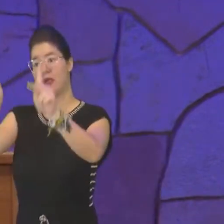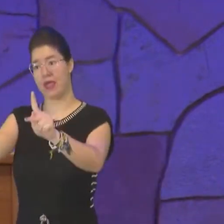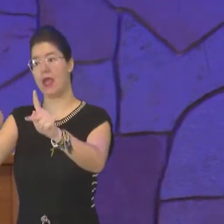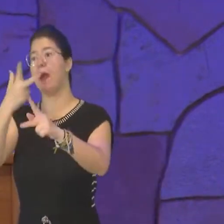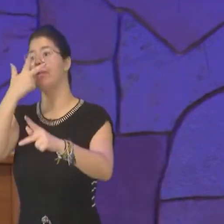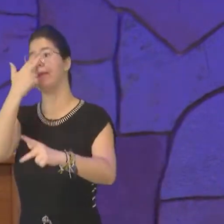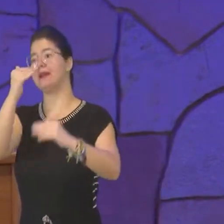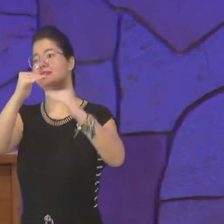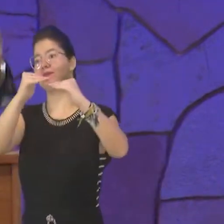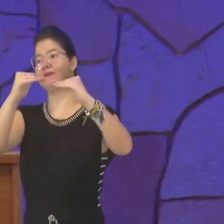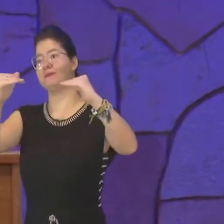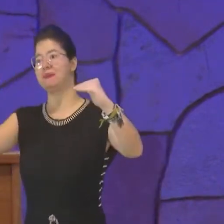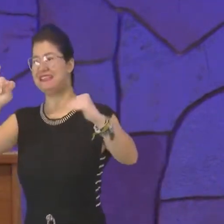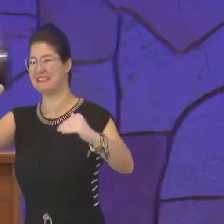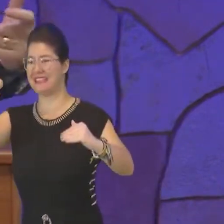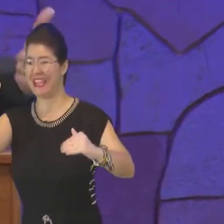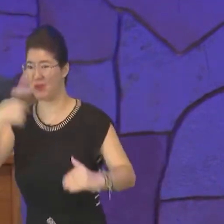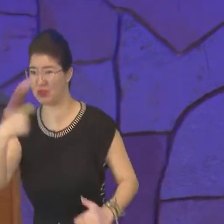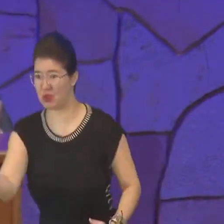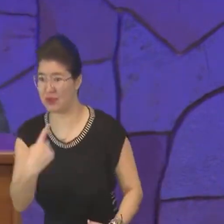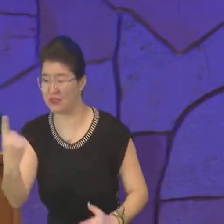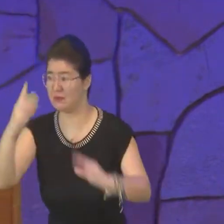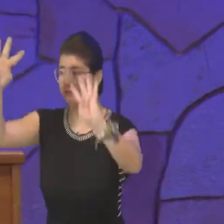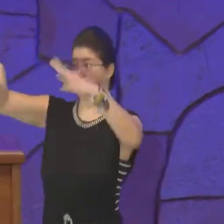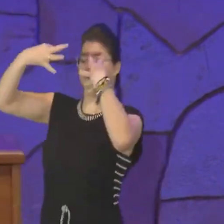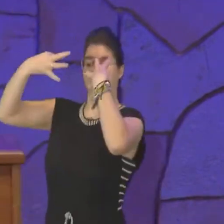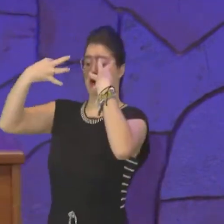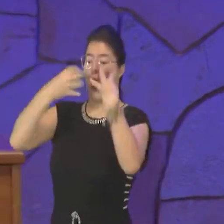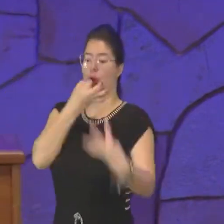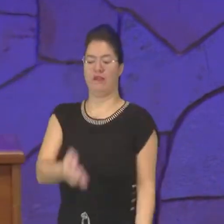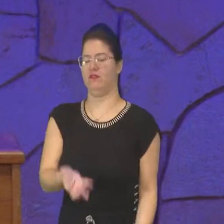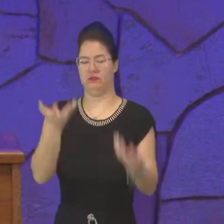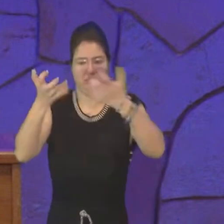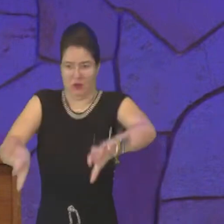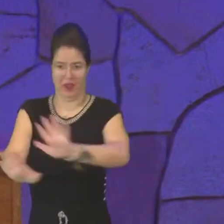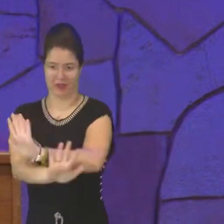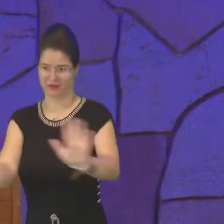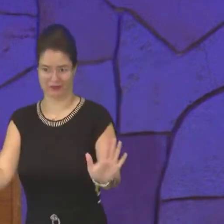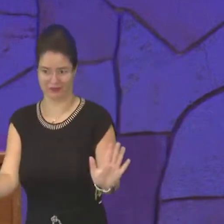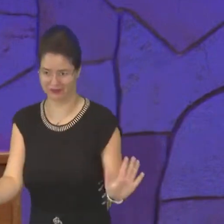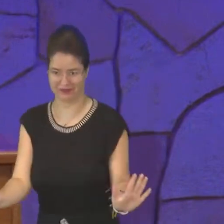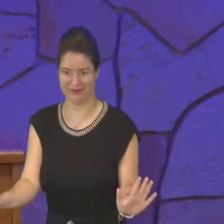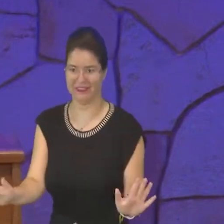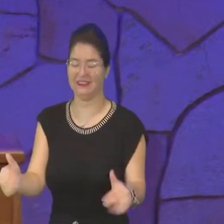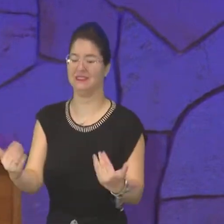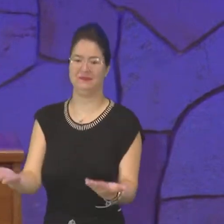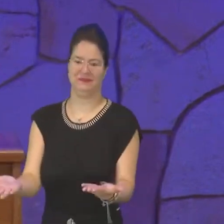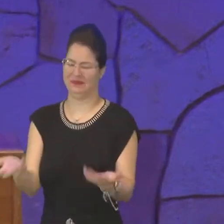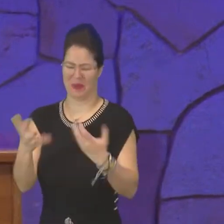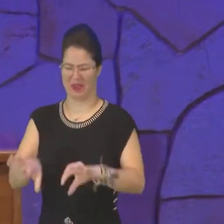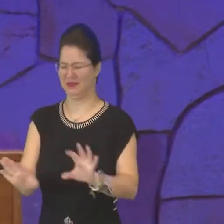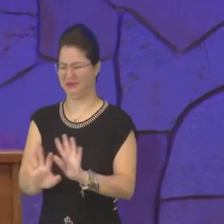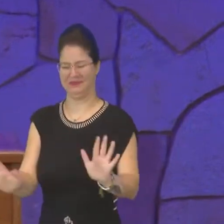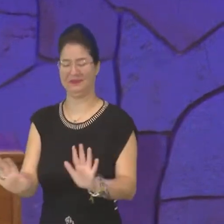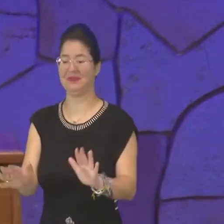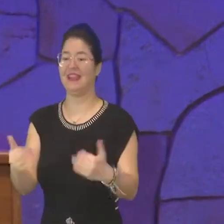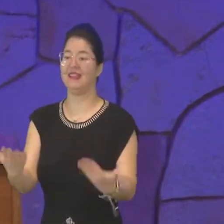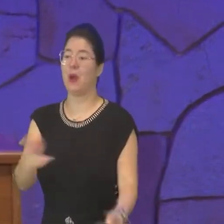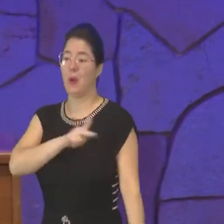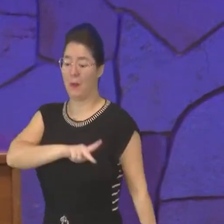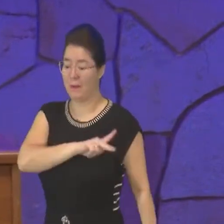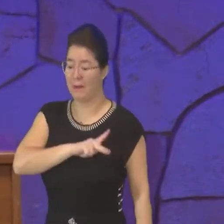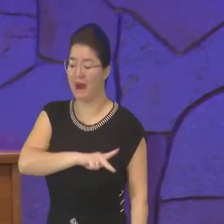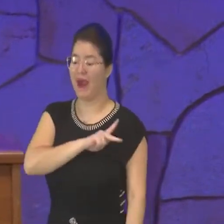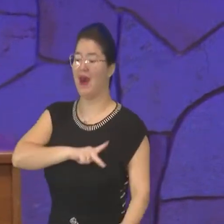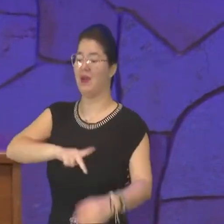desatinos, delírios, incompatibilidade, a ligação com determinada situação. E Paulo tem lá